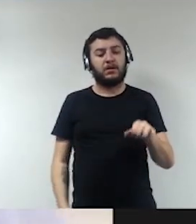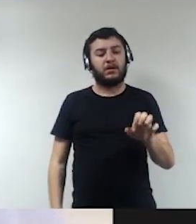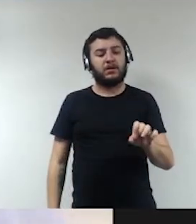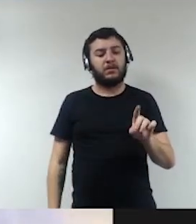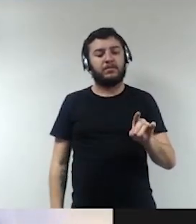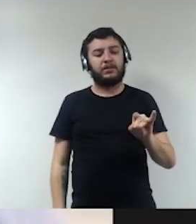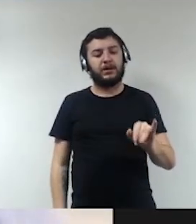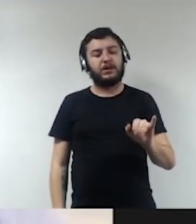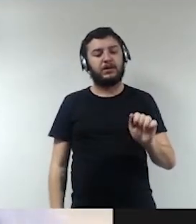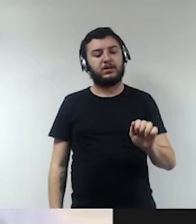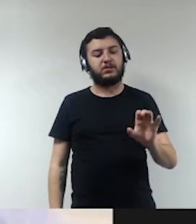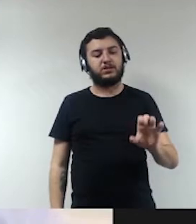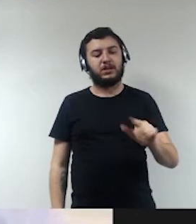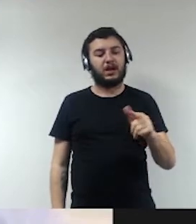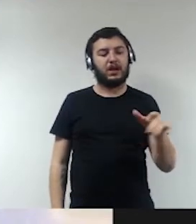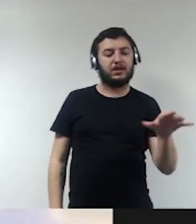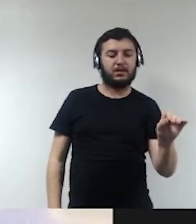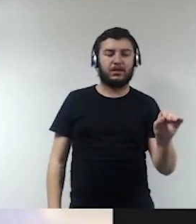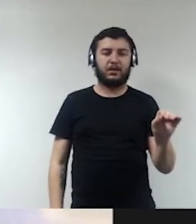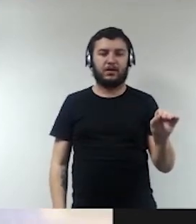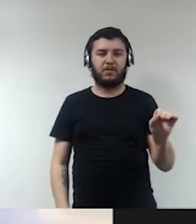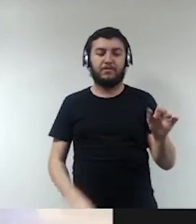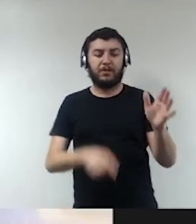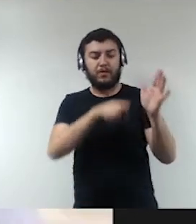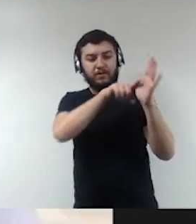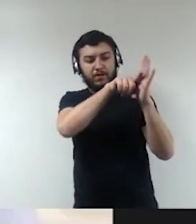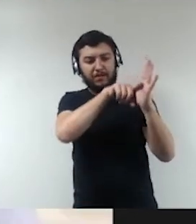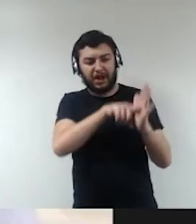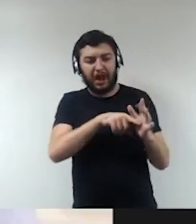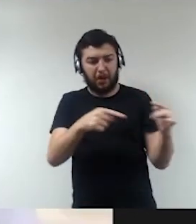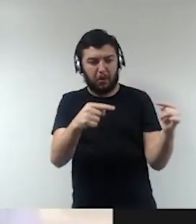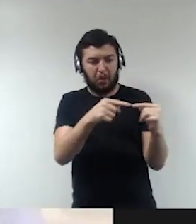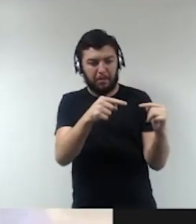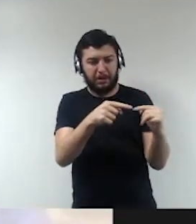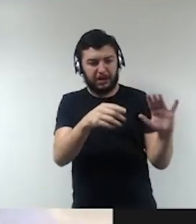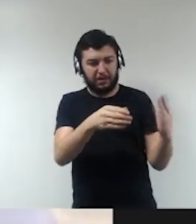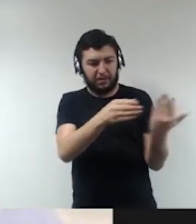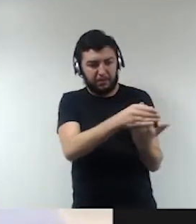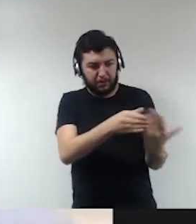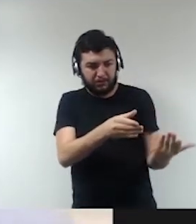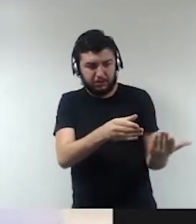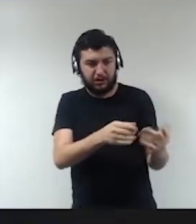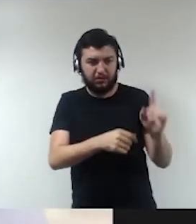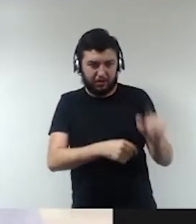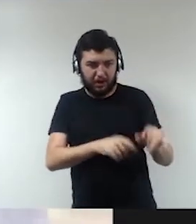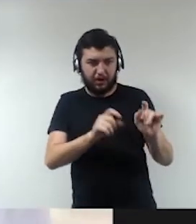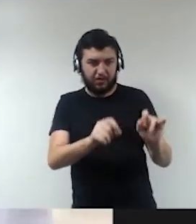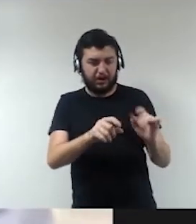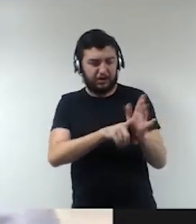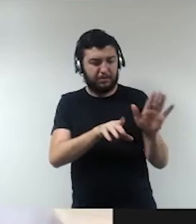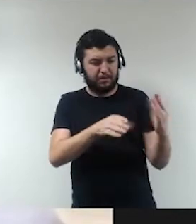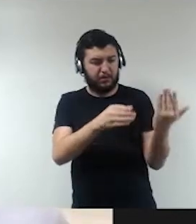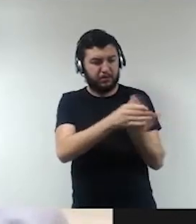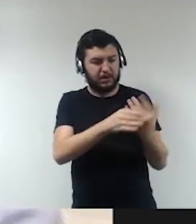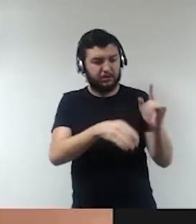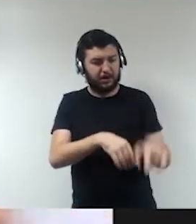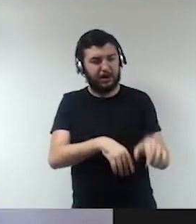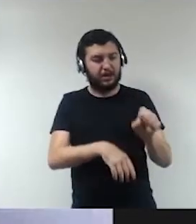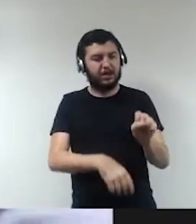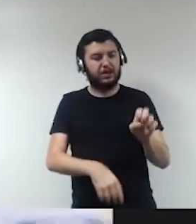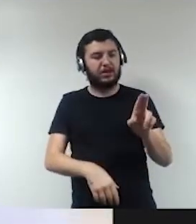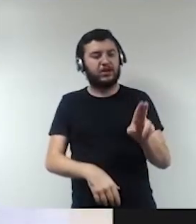no procedimento recuperacional. É sabido que o procedimento recuperacional é de gênero único, né, é sui generis na